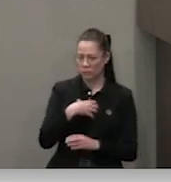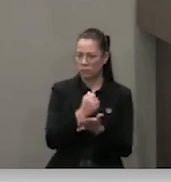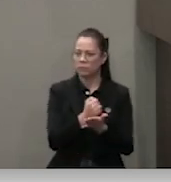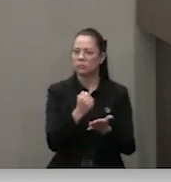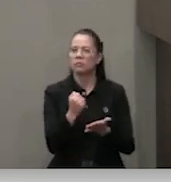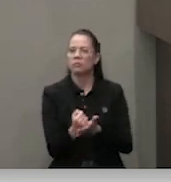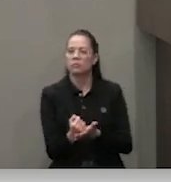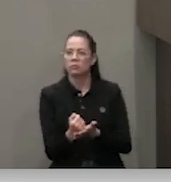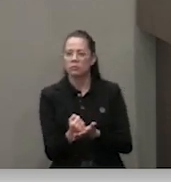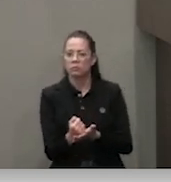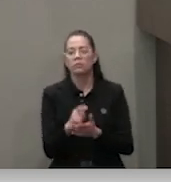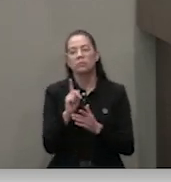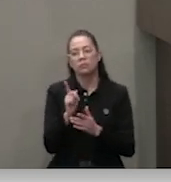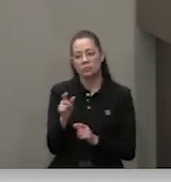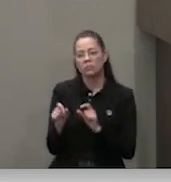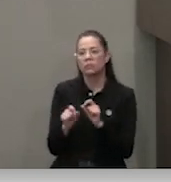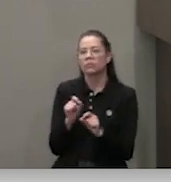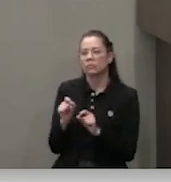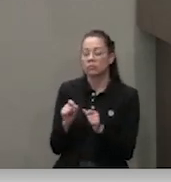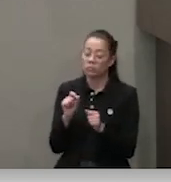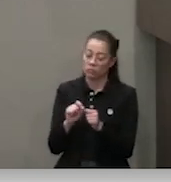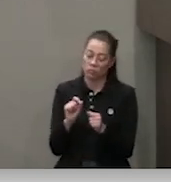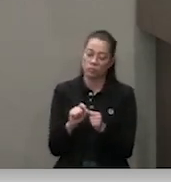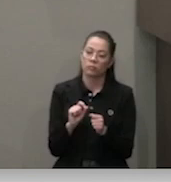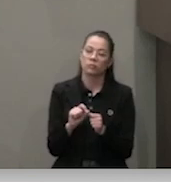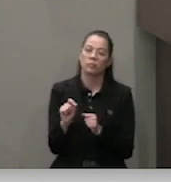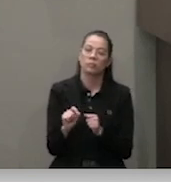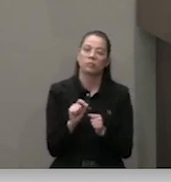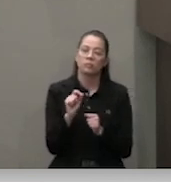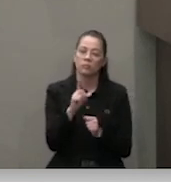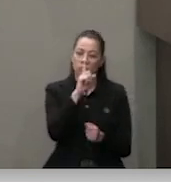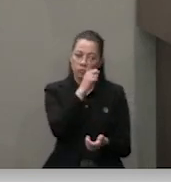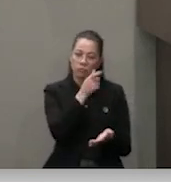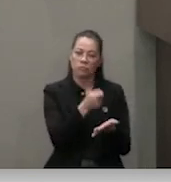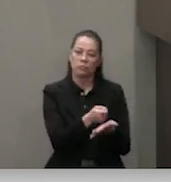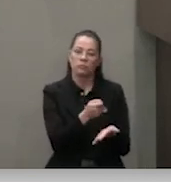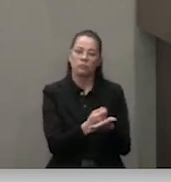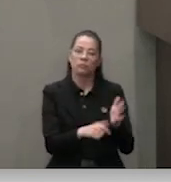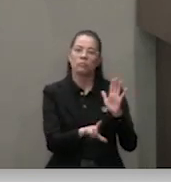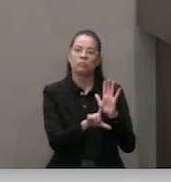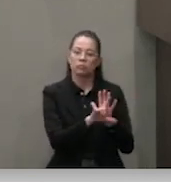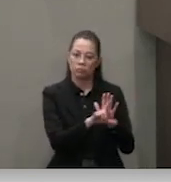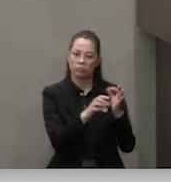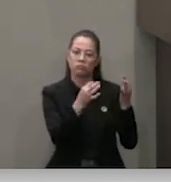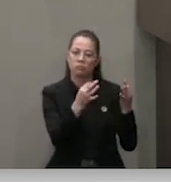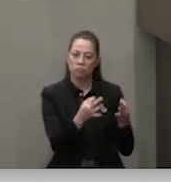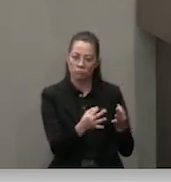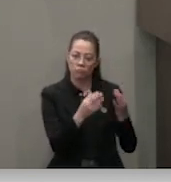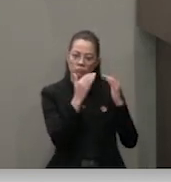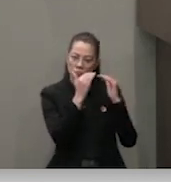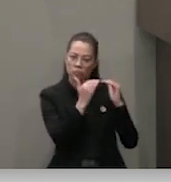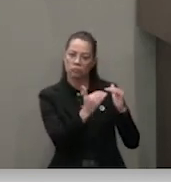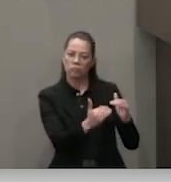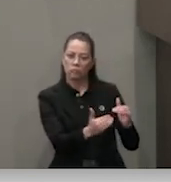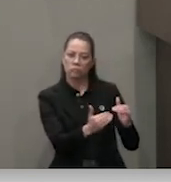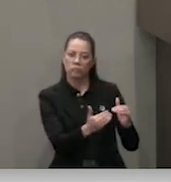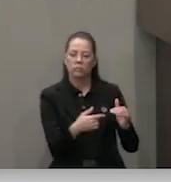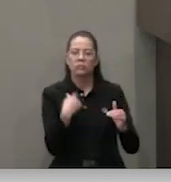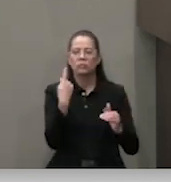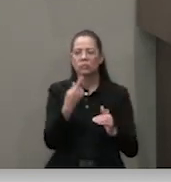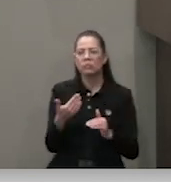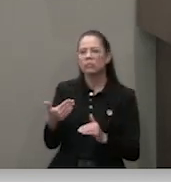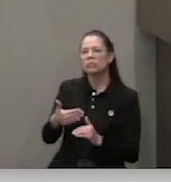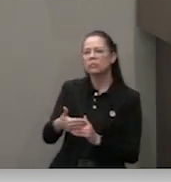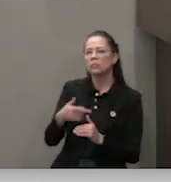contratação é justamente fazendo a exigência de que a lei seja cumprida quando a gente vem aqui e a